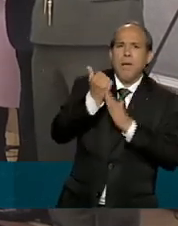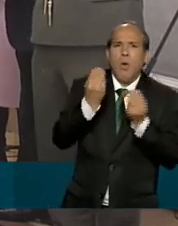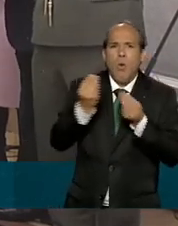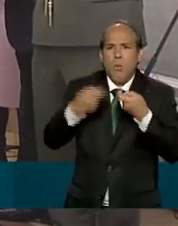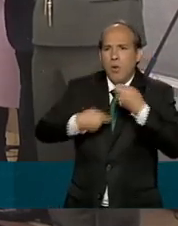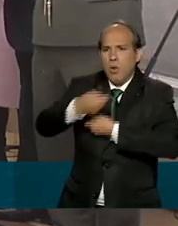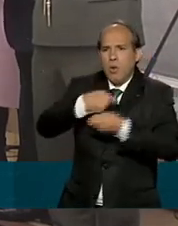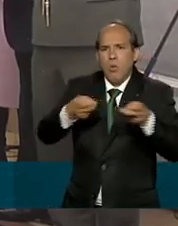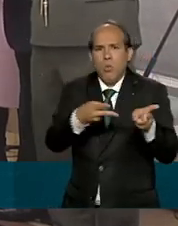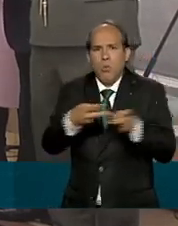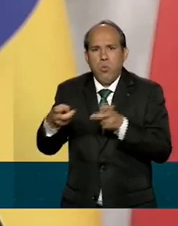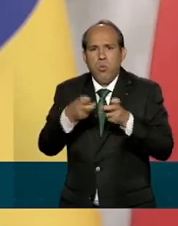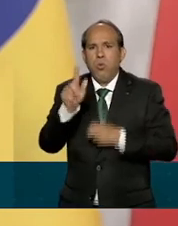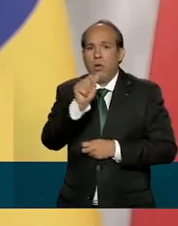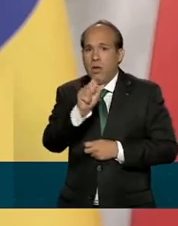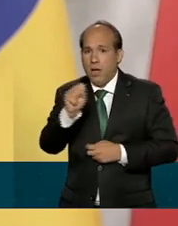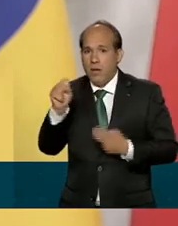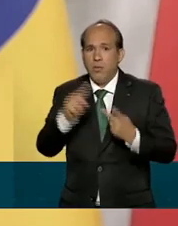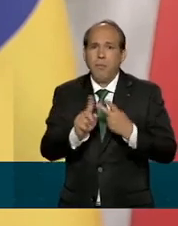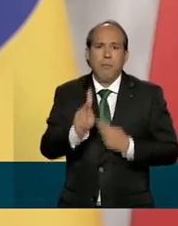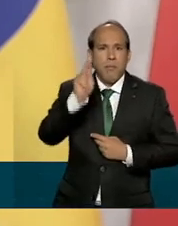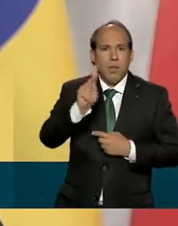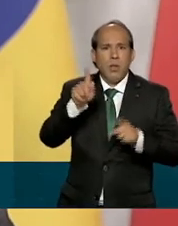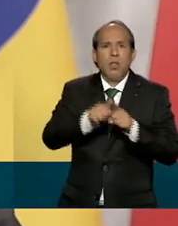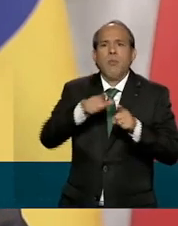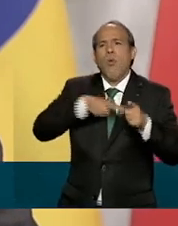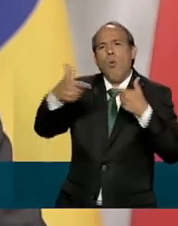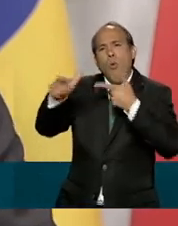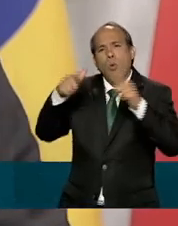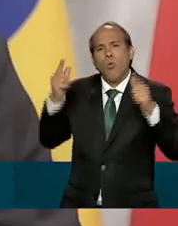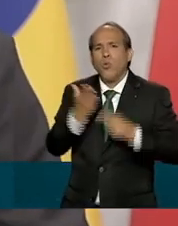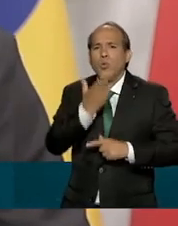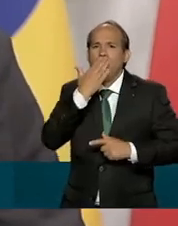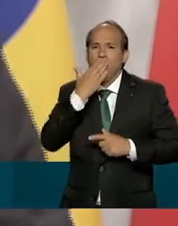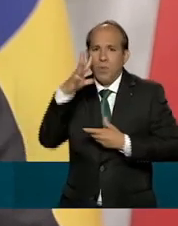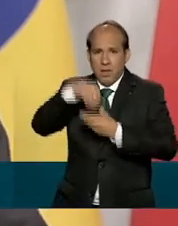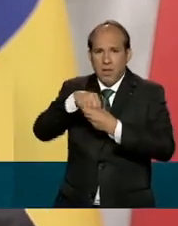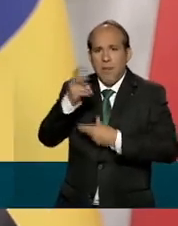gás, petróleo e derivados.